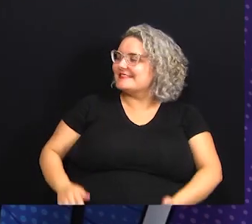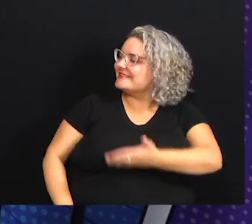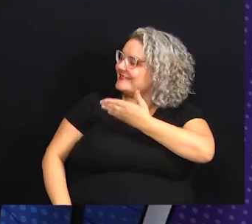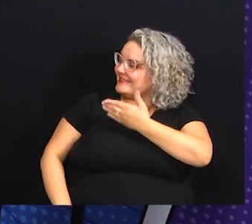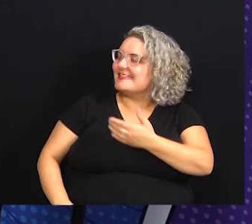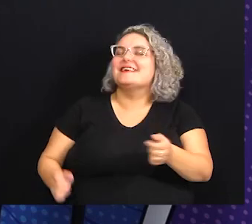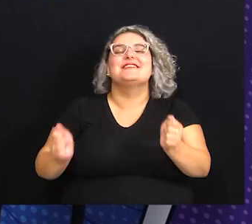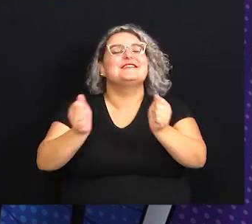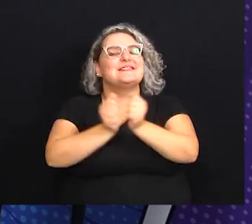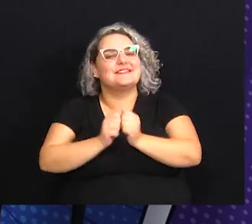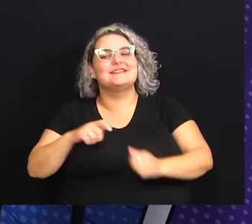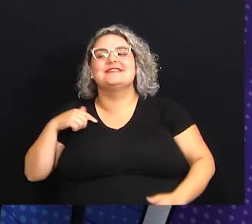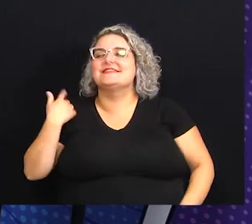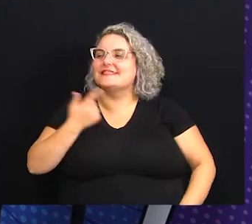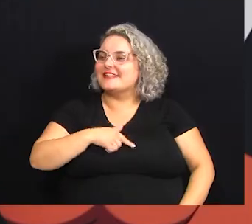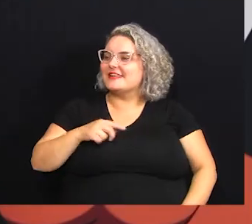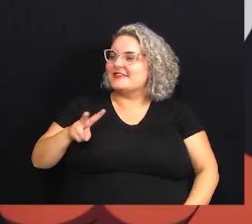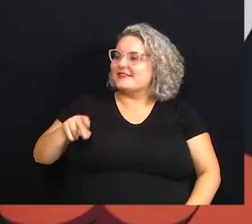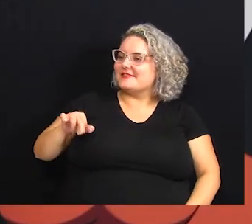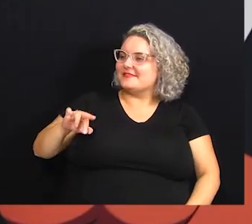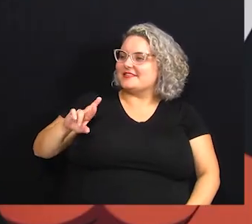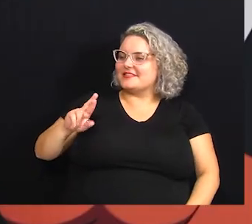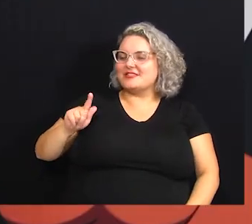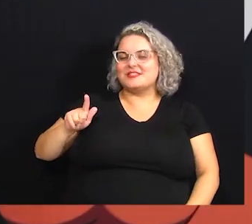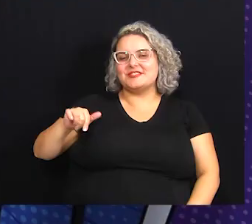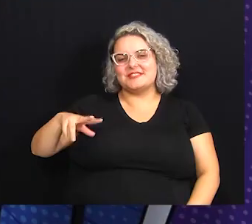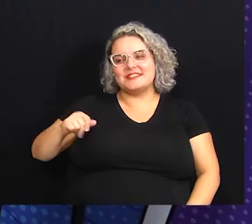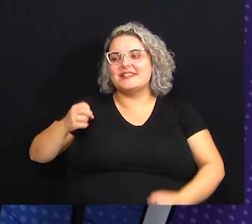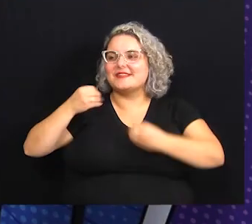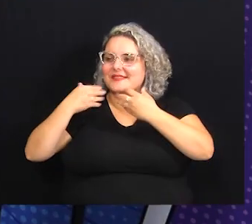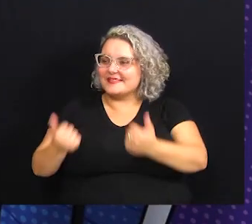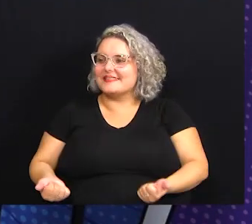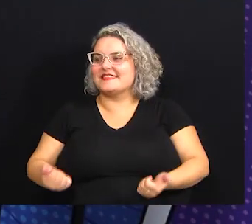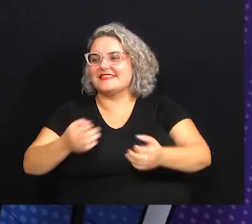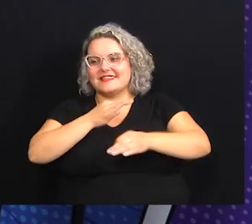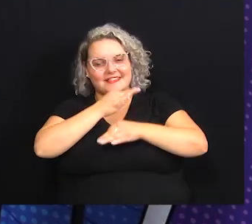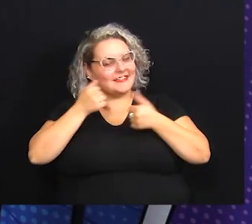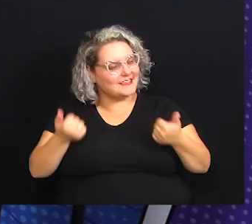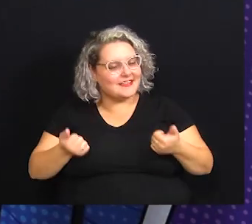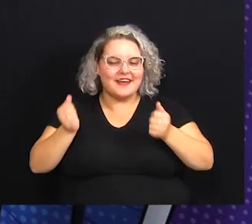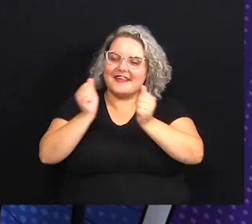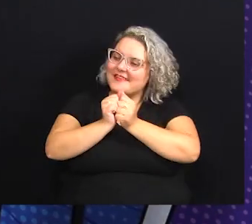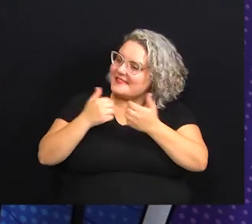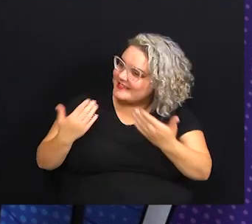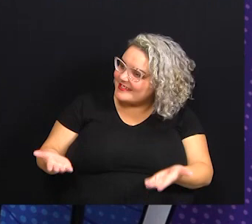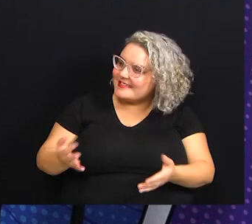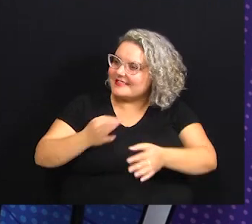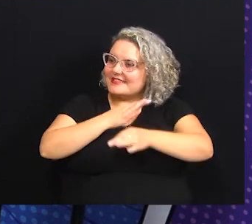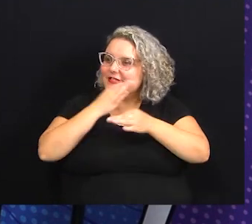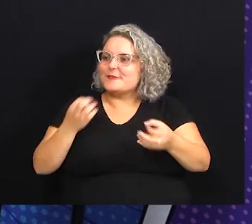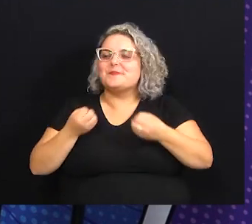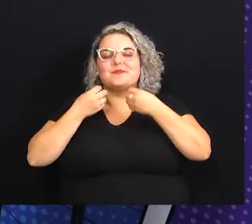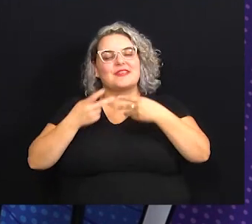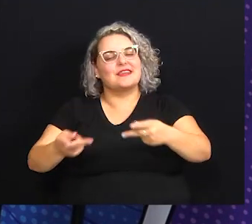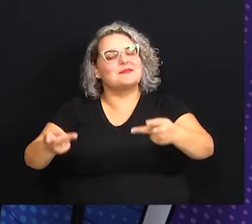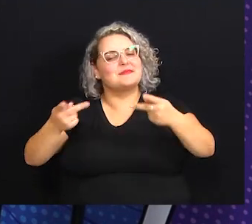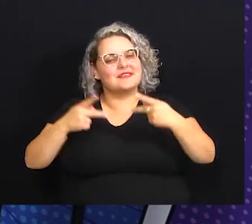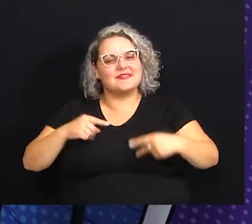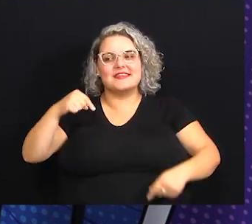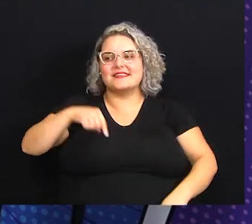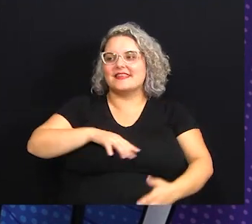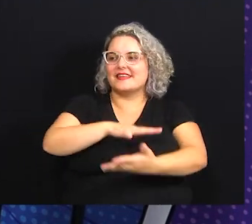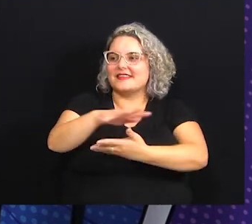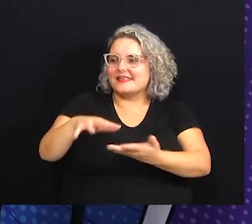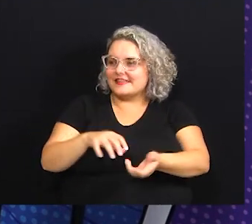já está conectada aqui com a gente. Virgínia, tudo bem? Tudo bem com você? Tudo jóia. Seja bem-vinda aqui